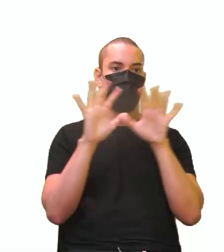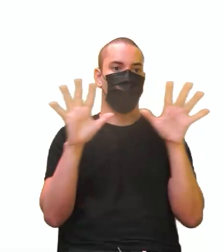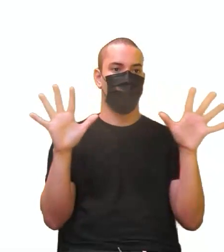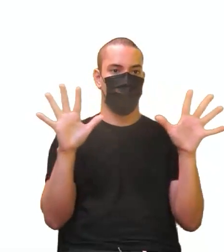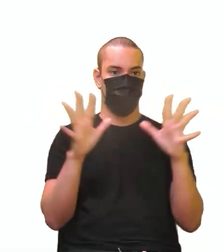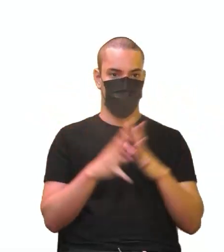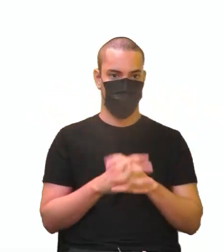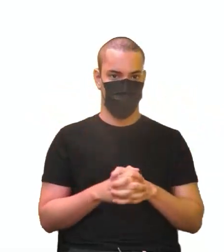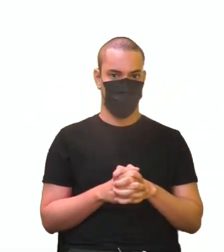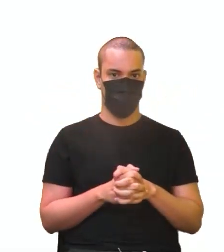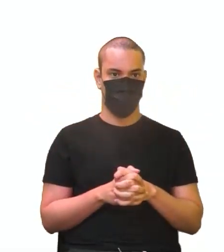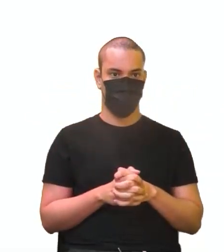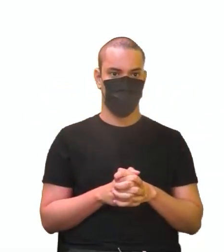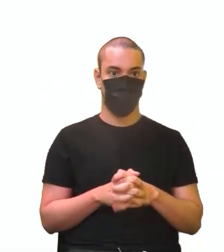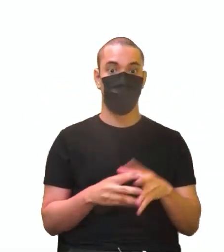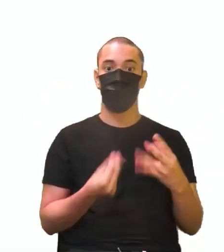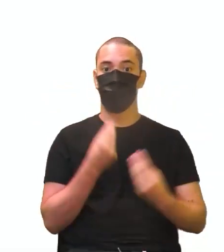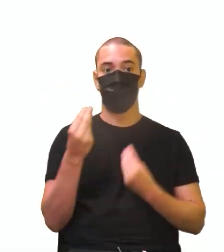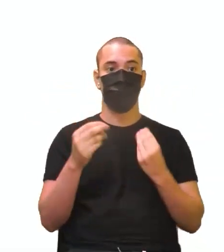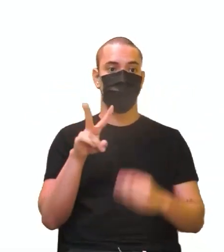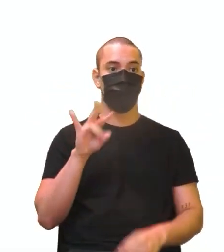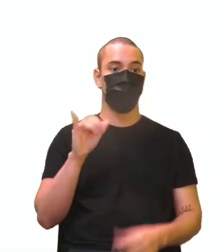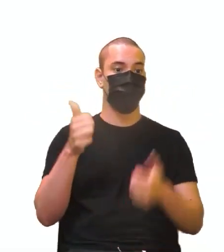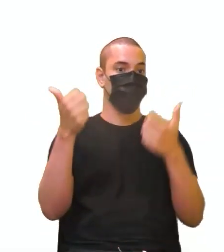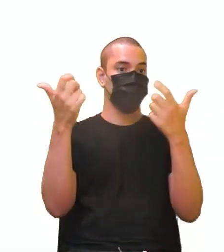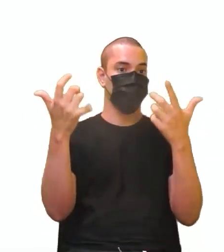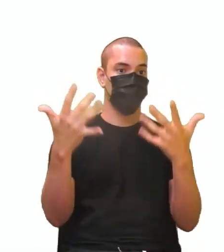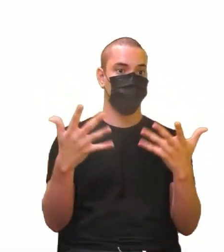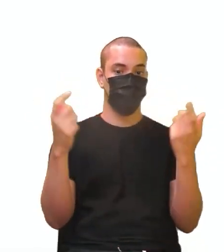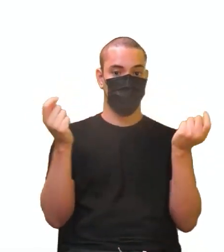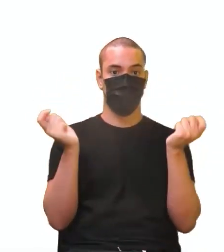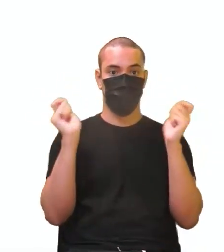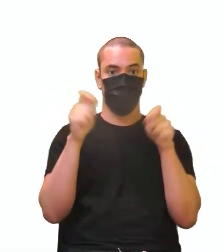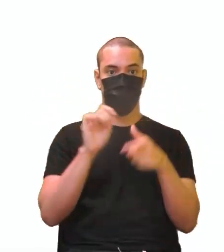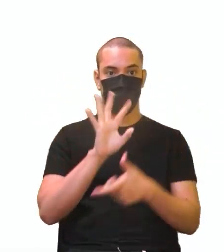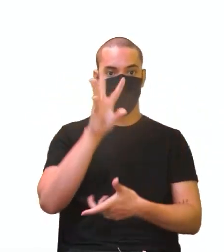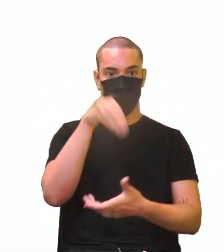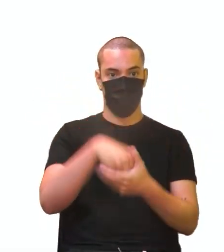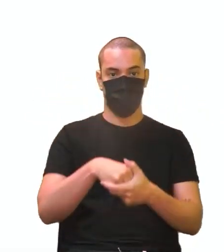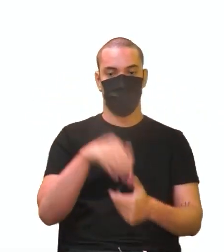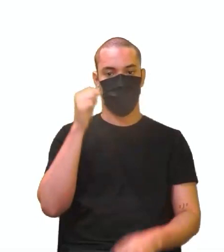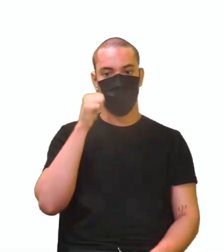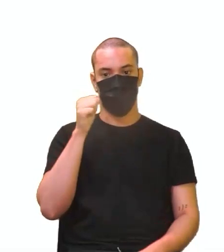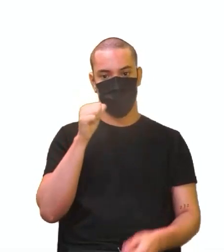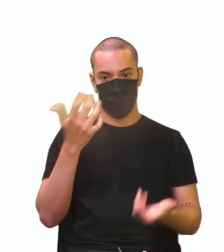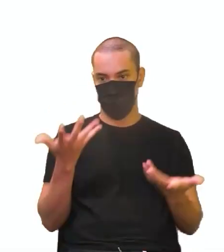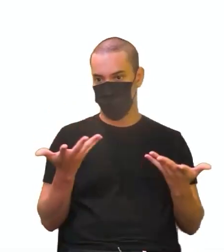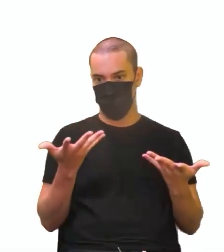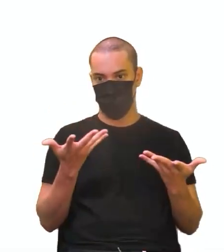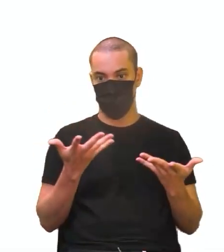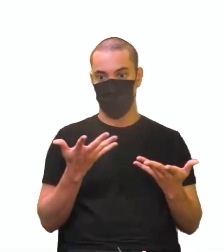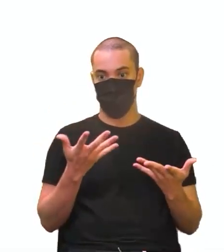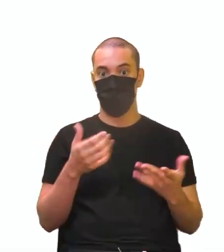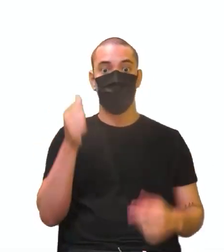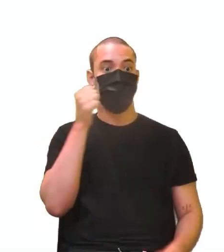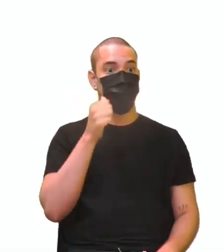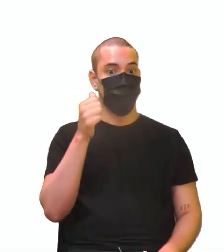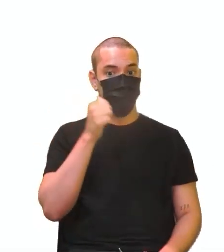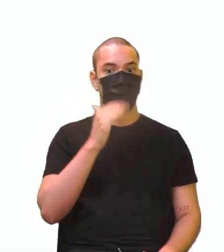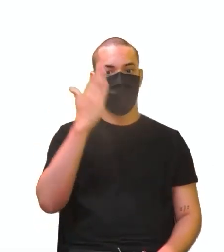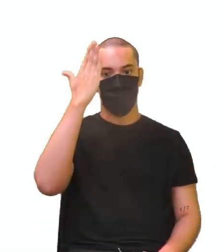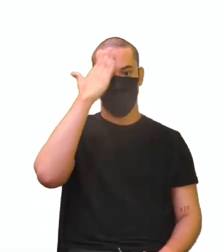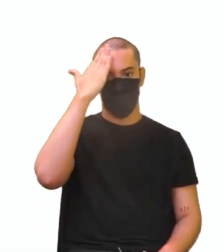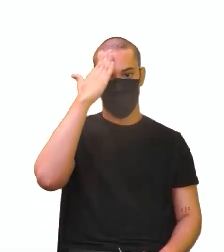claros, tá? Como é que eu vou determinar essa probabilidade de nascer essa menina de olhos claros? Para nascer menina,